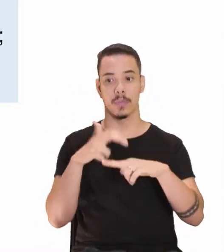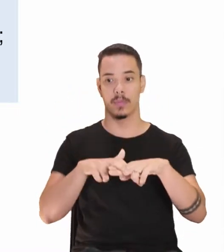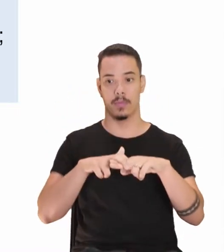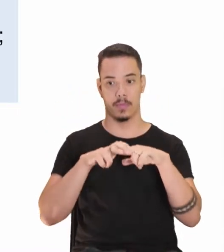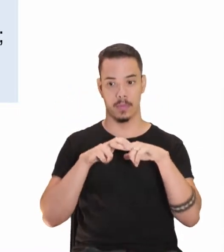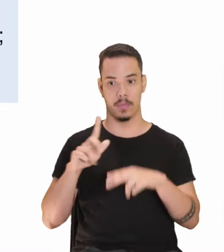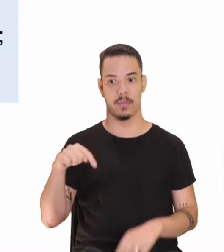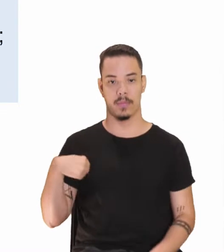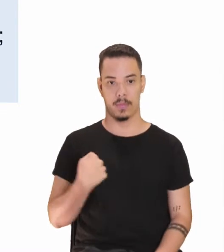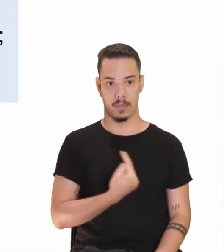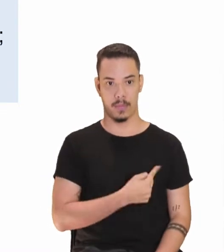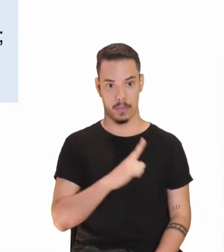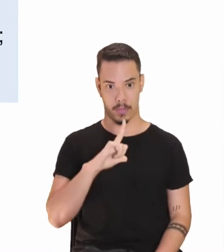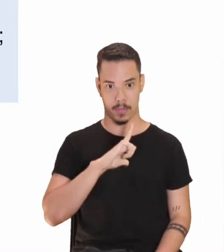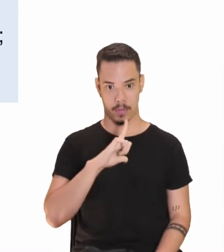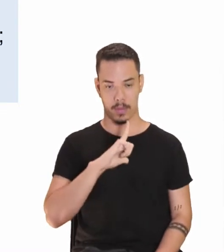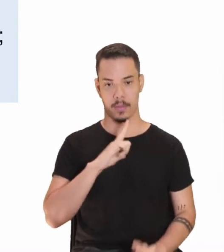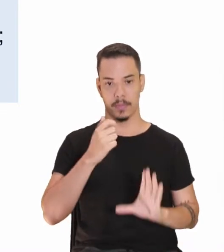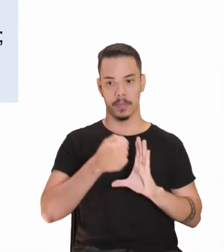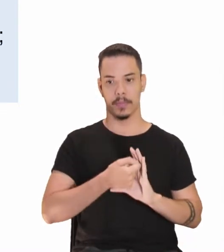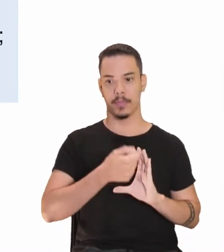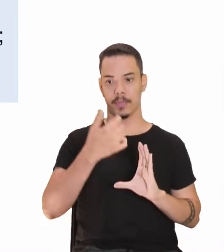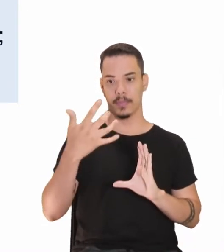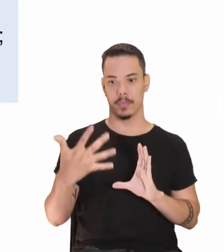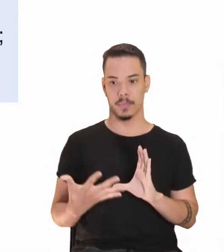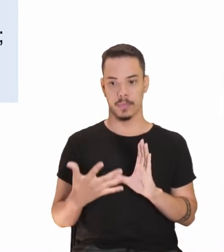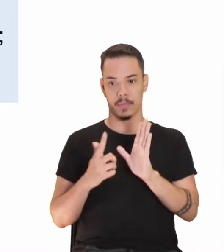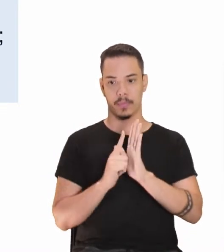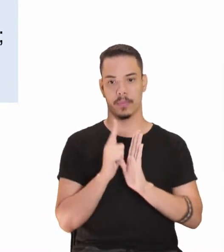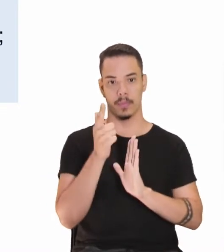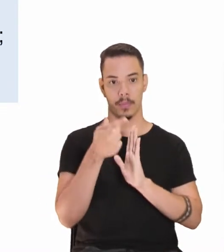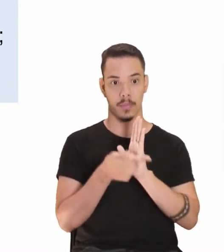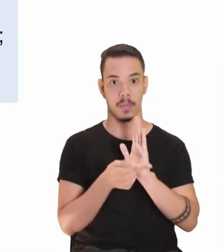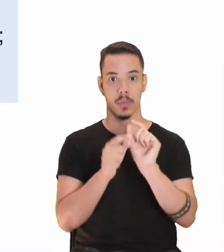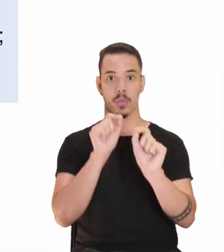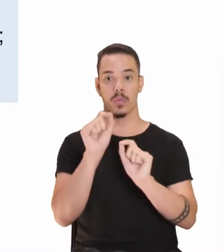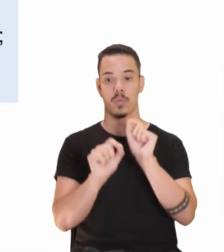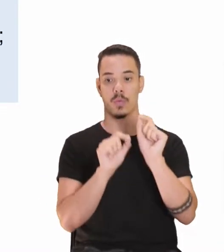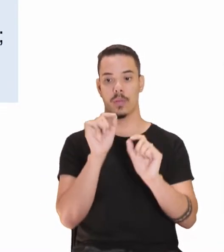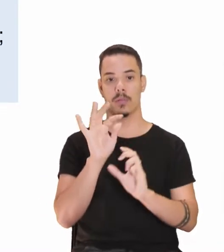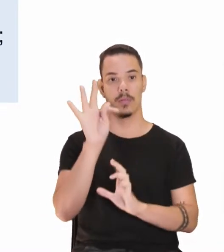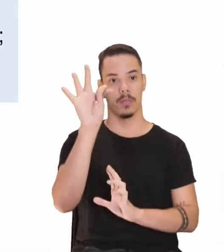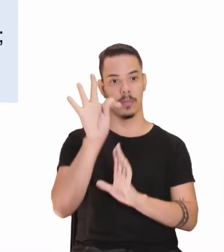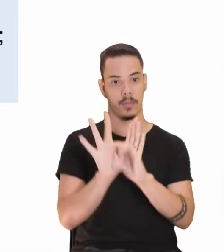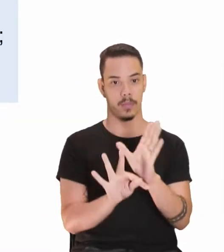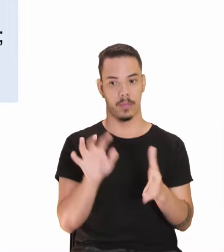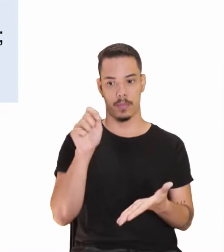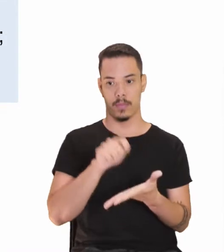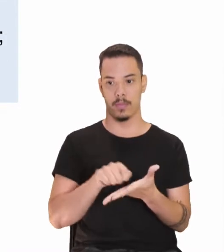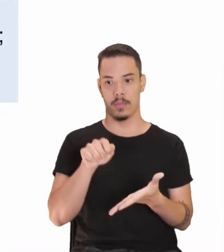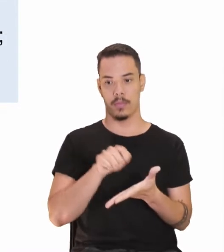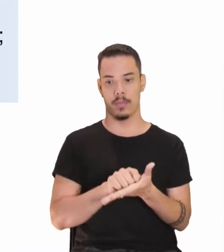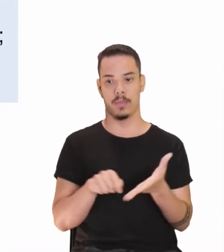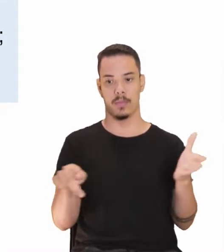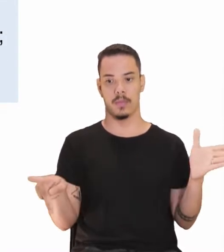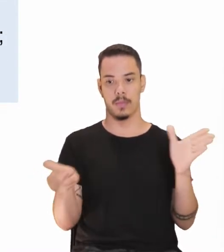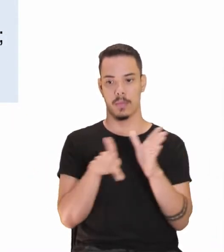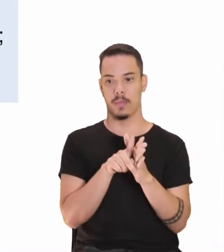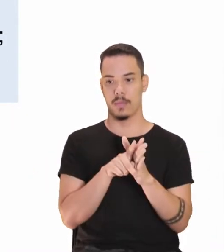nós temos aí como característica do gênero dramático o texto escrito para